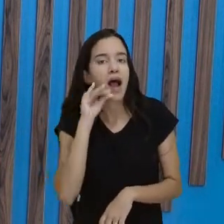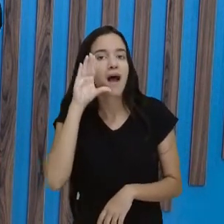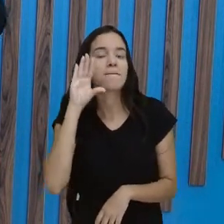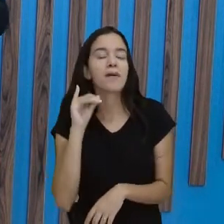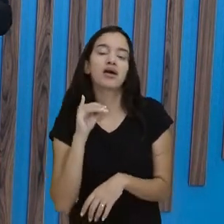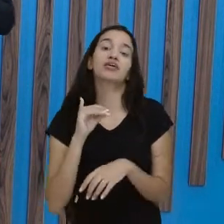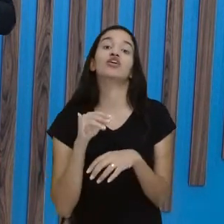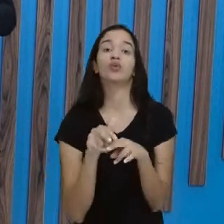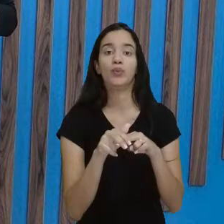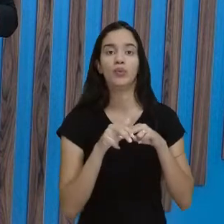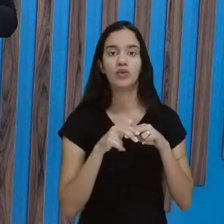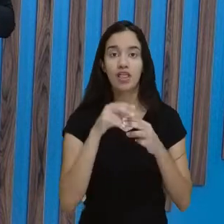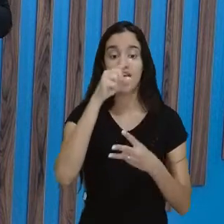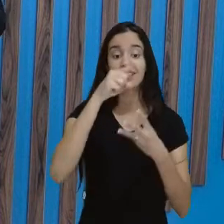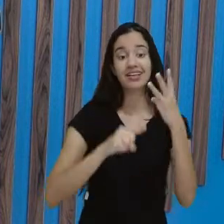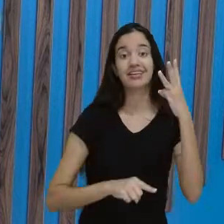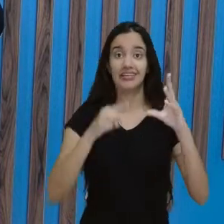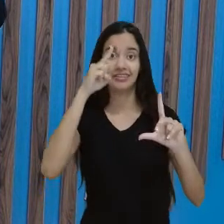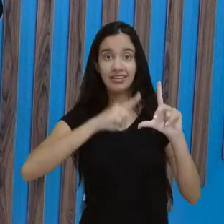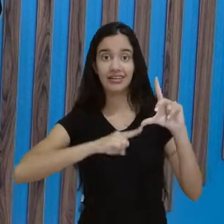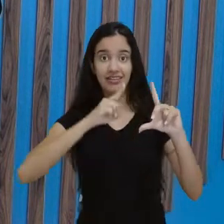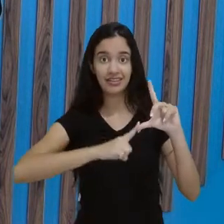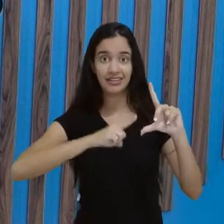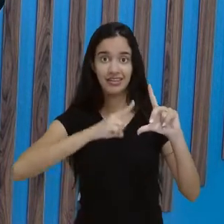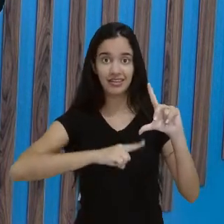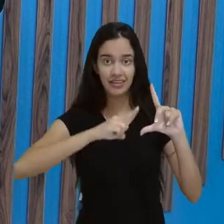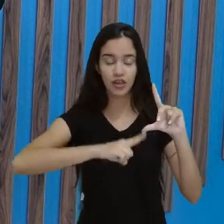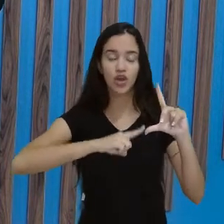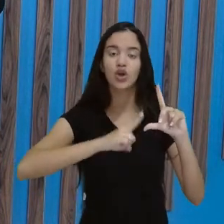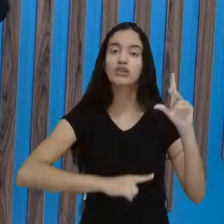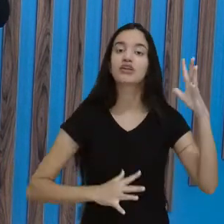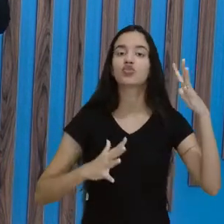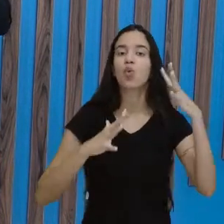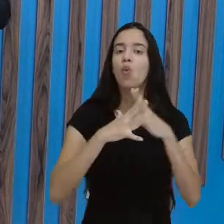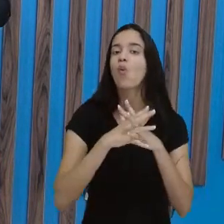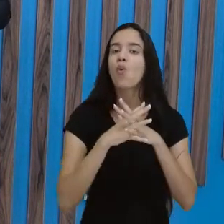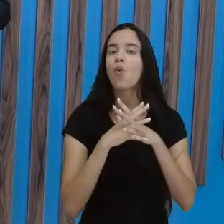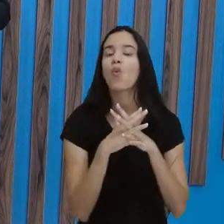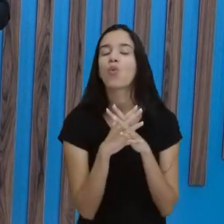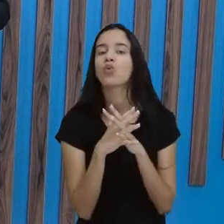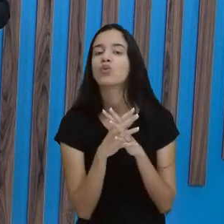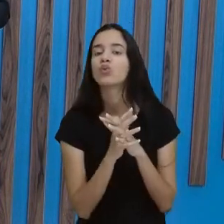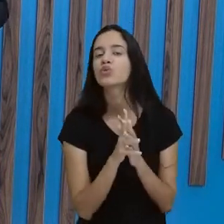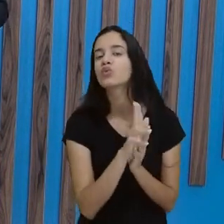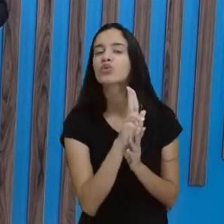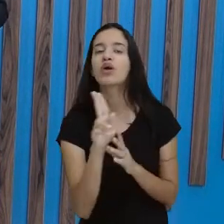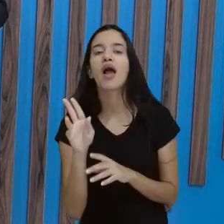Por isso que essas três letrinhas, essas três consoantes são chamadas de quê?